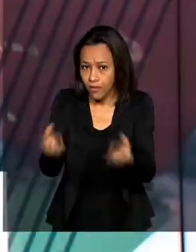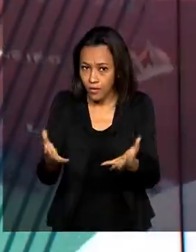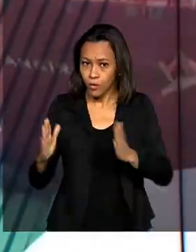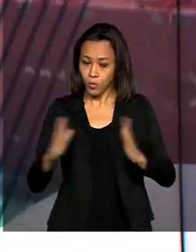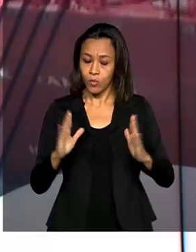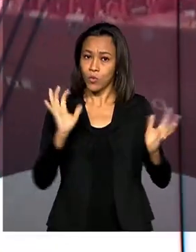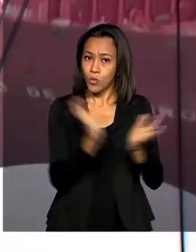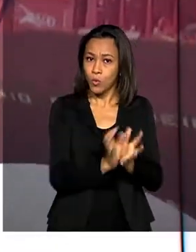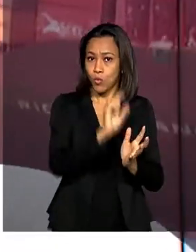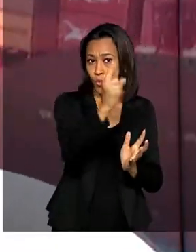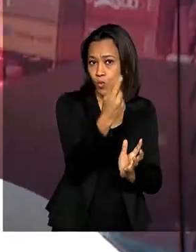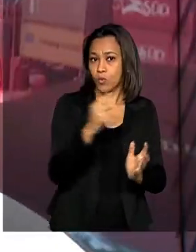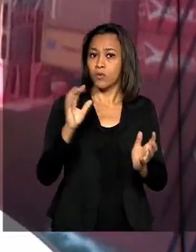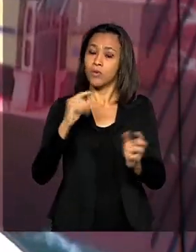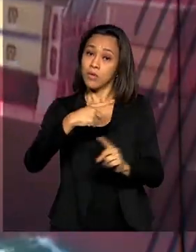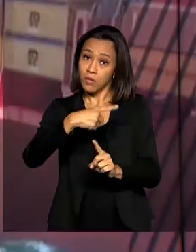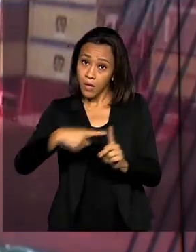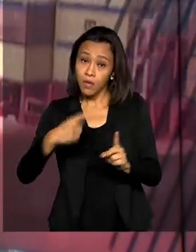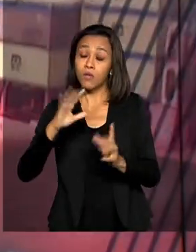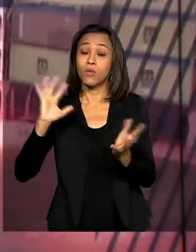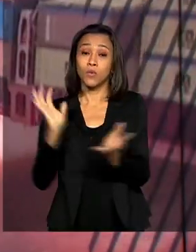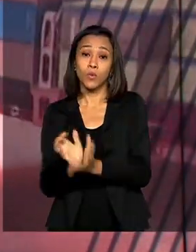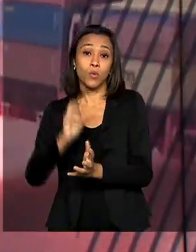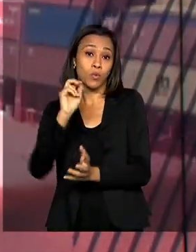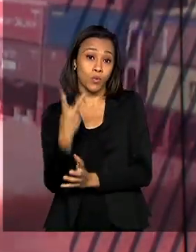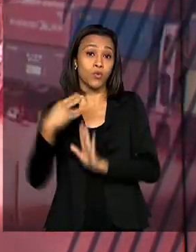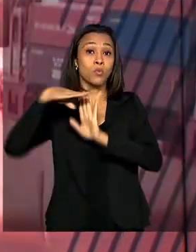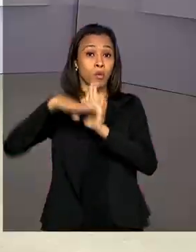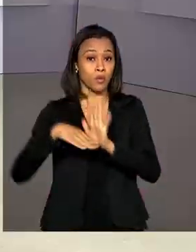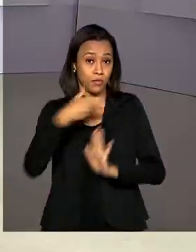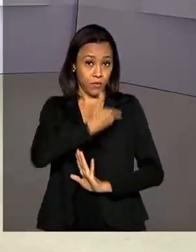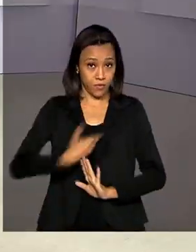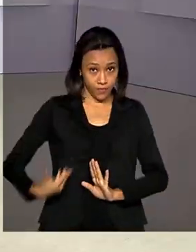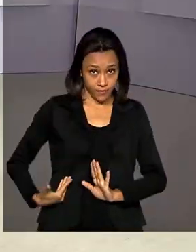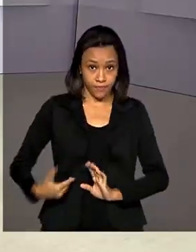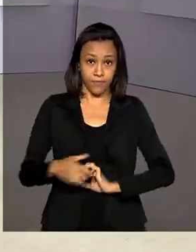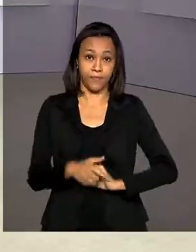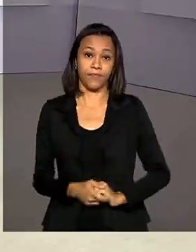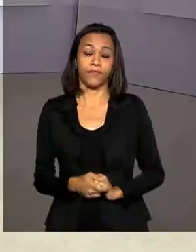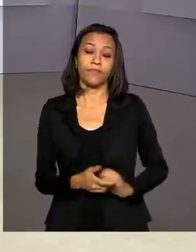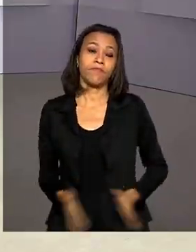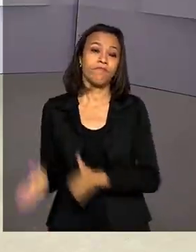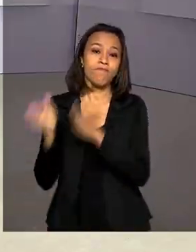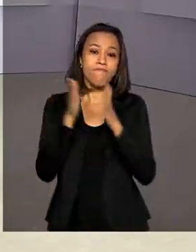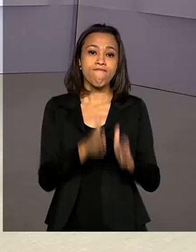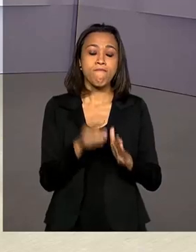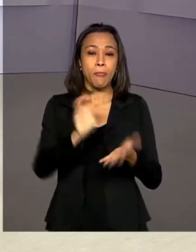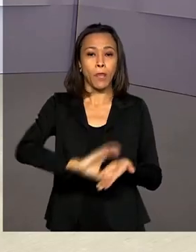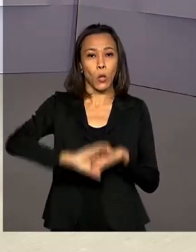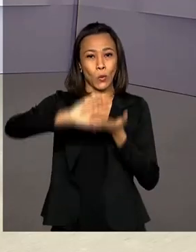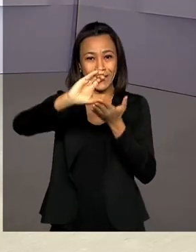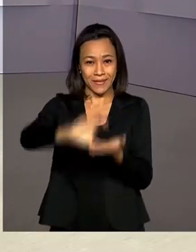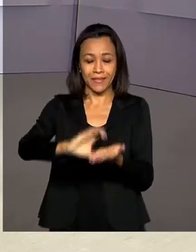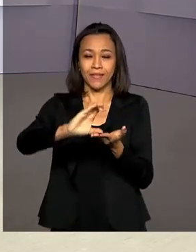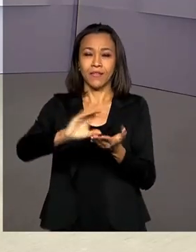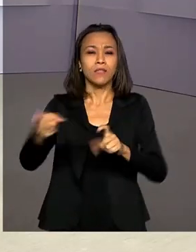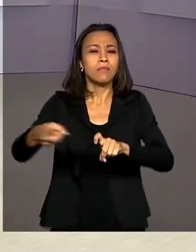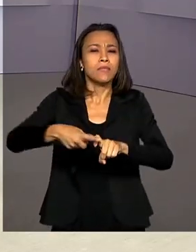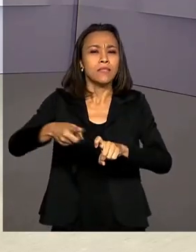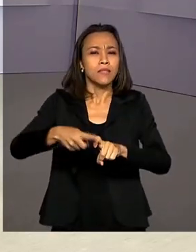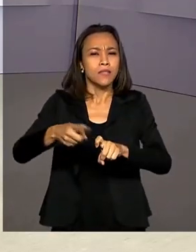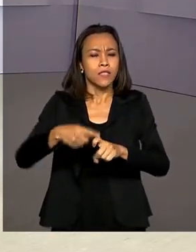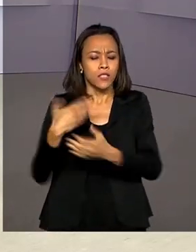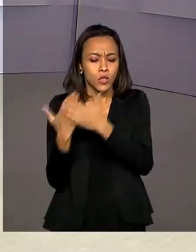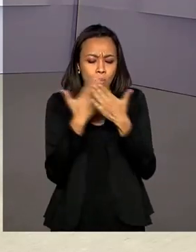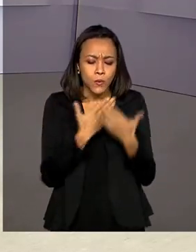faixas 1,5 e 2 do programa Casa Verde Amarela. O Conselho Federal de Medicina estuda regulamentar